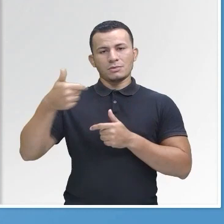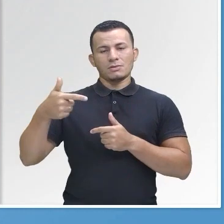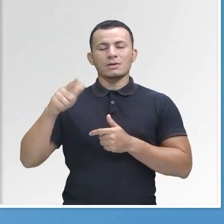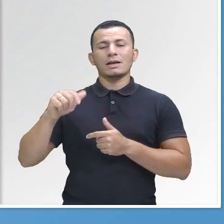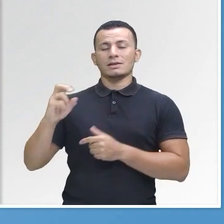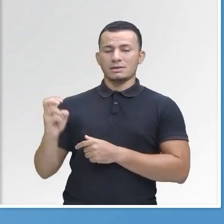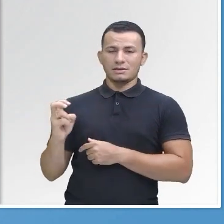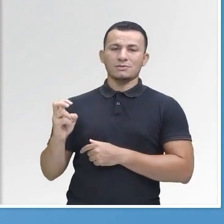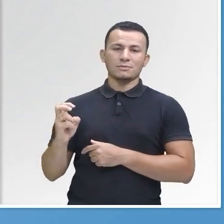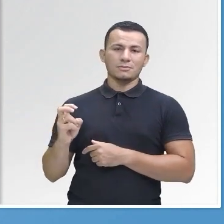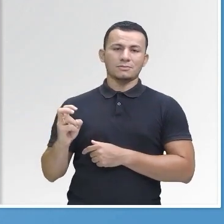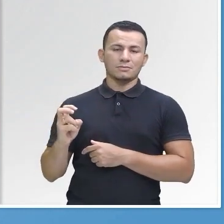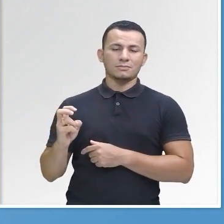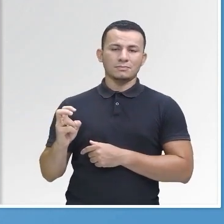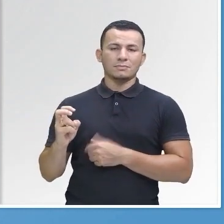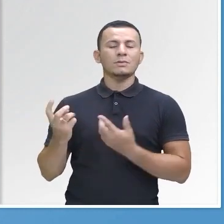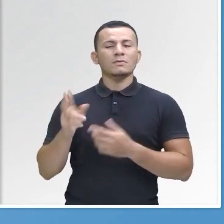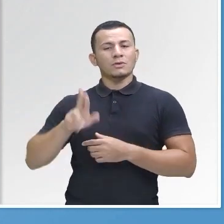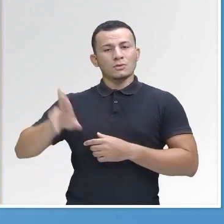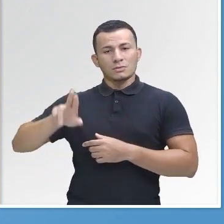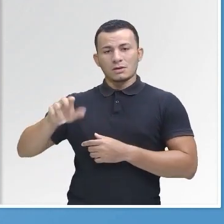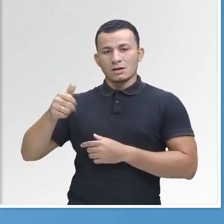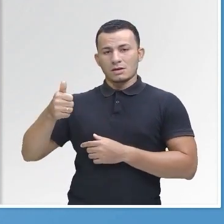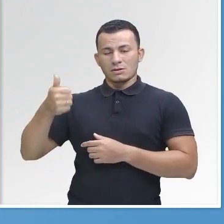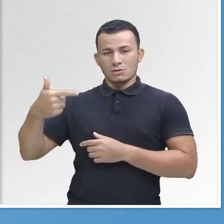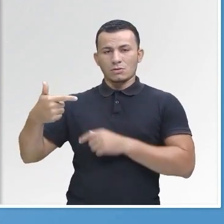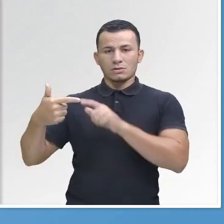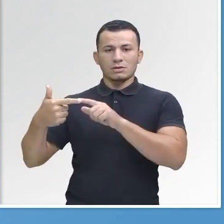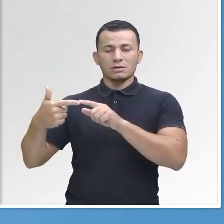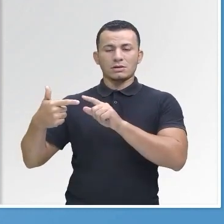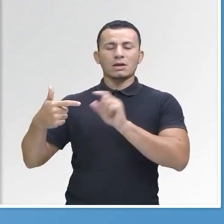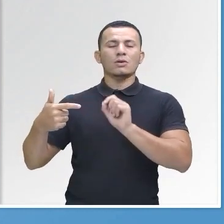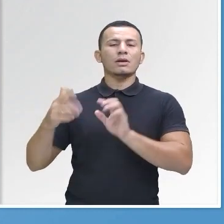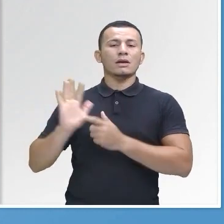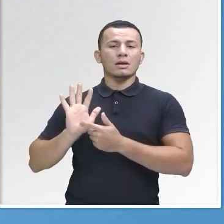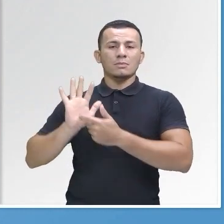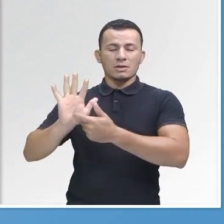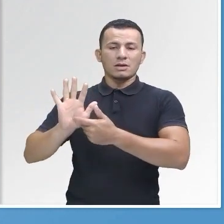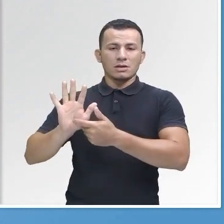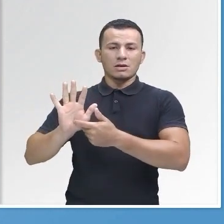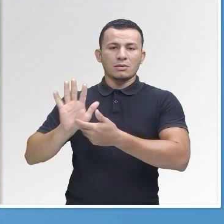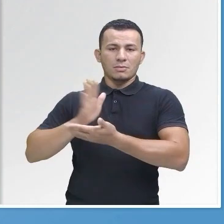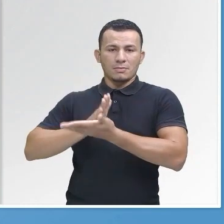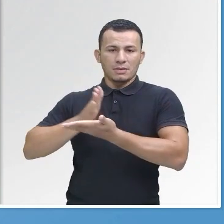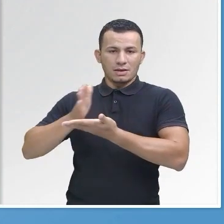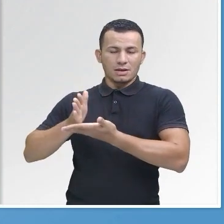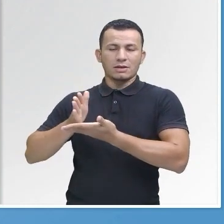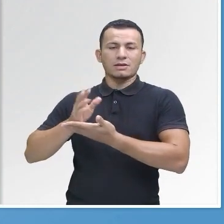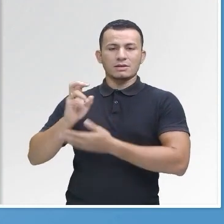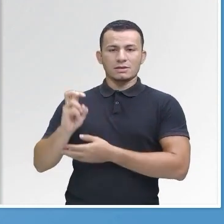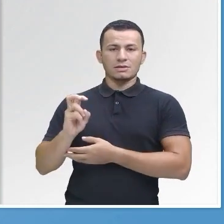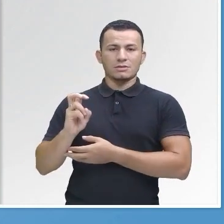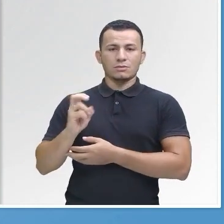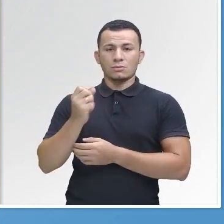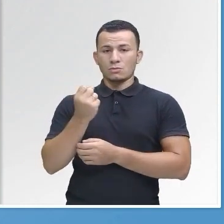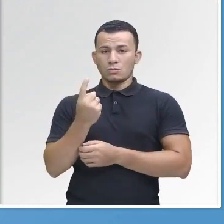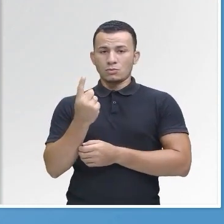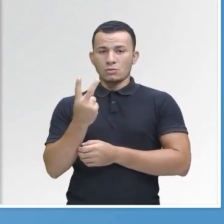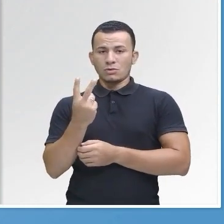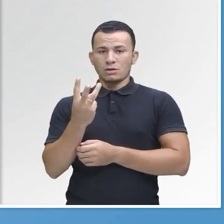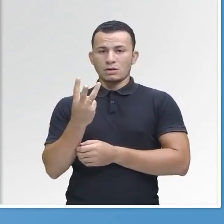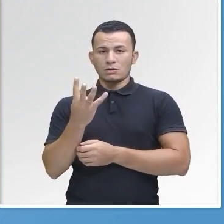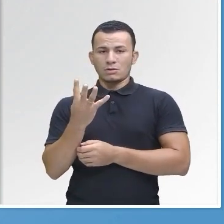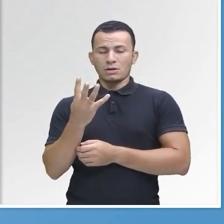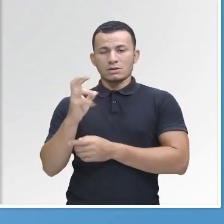seja, quando você utiliza 12... O 12 representa o quê? Uma parte de 5. Olha aí, ó. 1, 2, 3, 4,